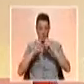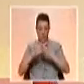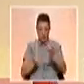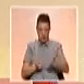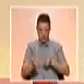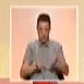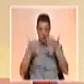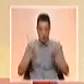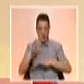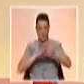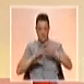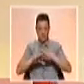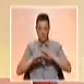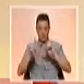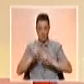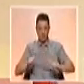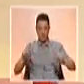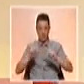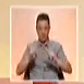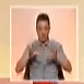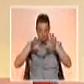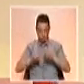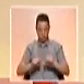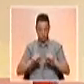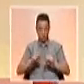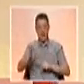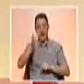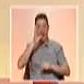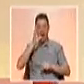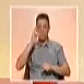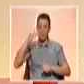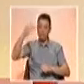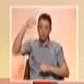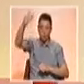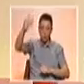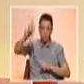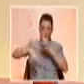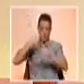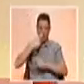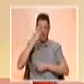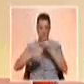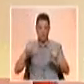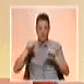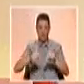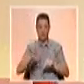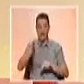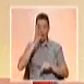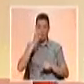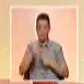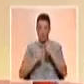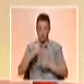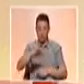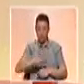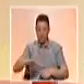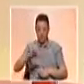nós neste momento estamos a fazer é que nós não estamos a assegurar a água para as gerações vindouras. E essa água pode, em alguns locais,